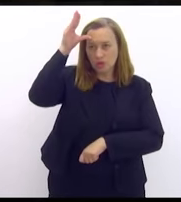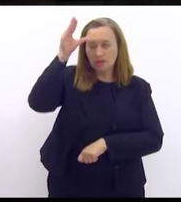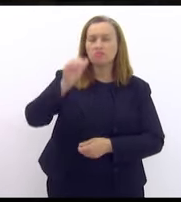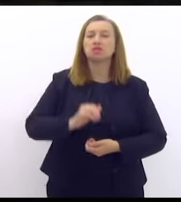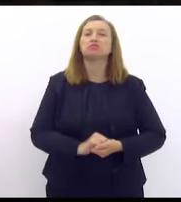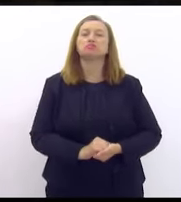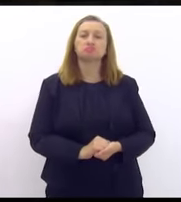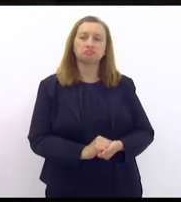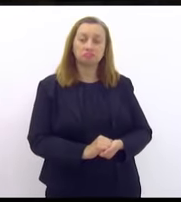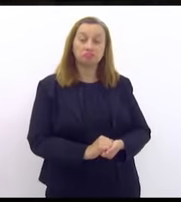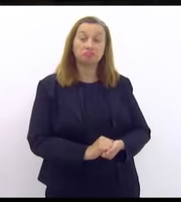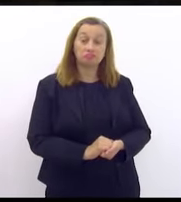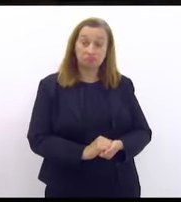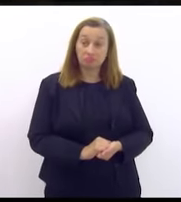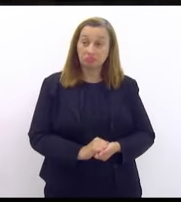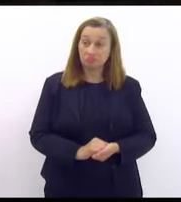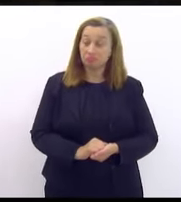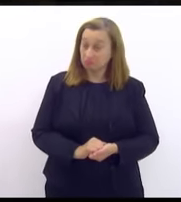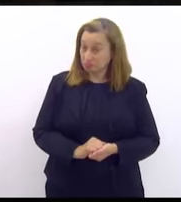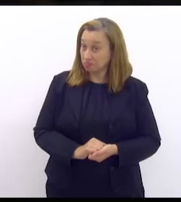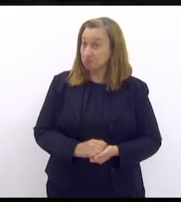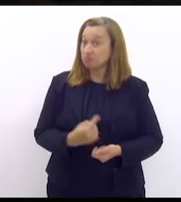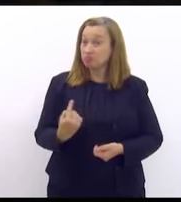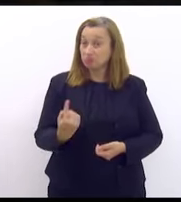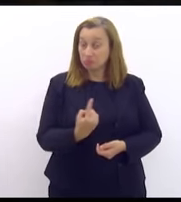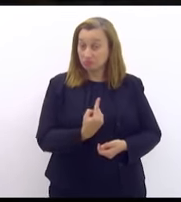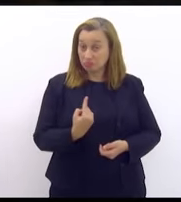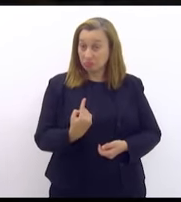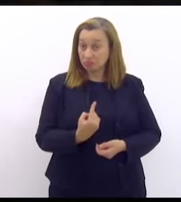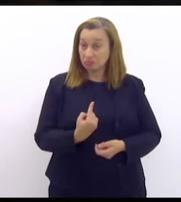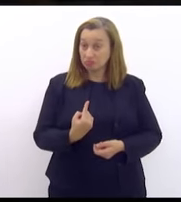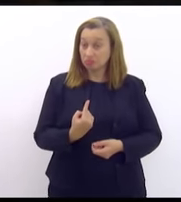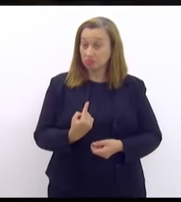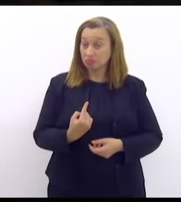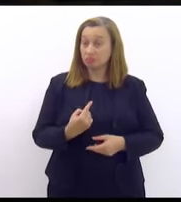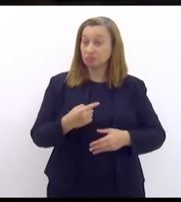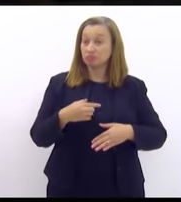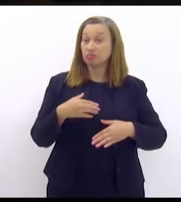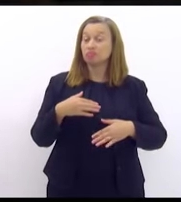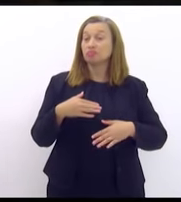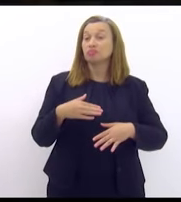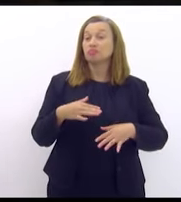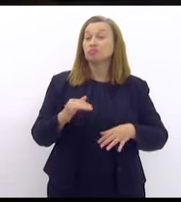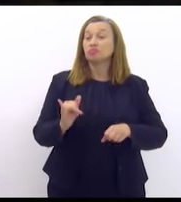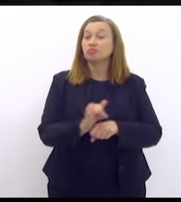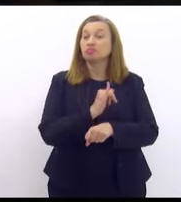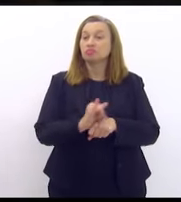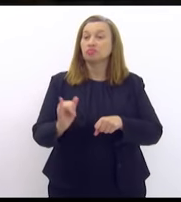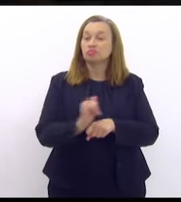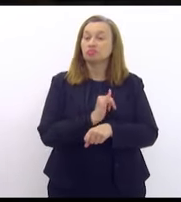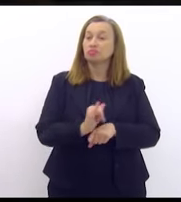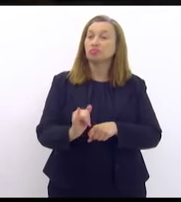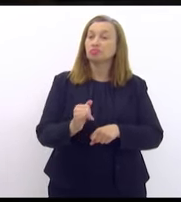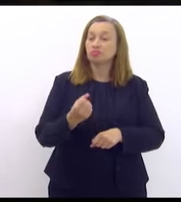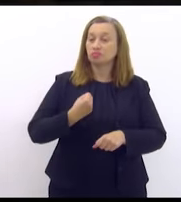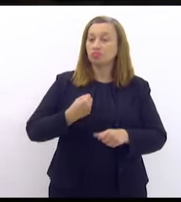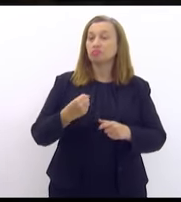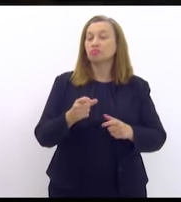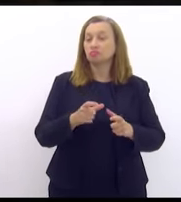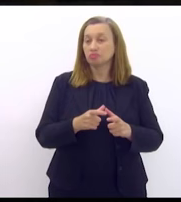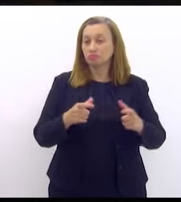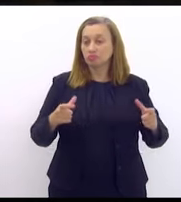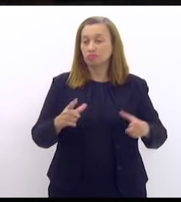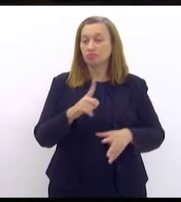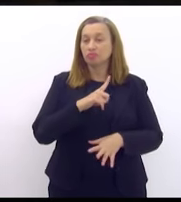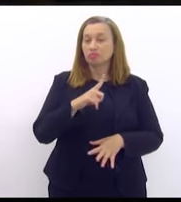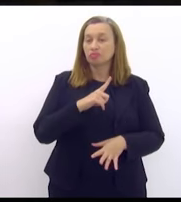conhecimento, que é uma das nossas vocações pelo grande número de universidades que temos. A sétima missão